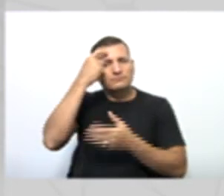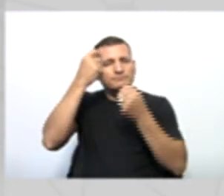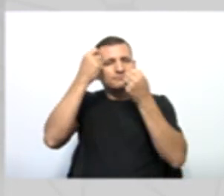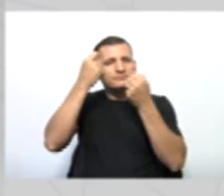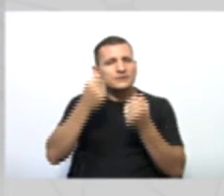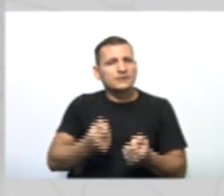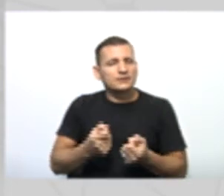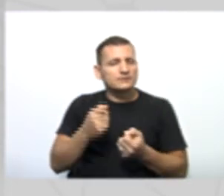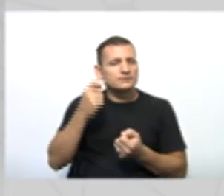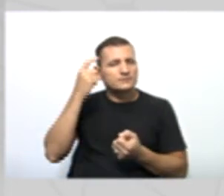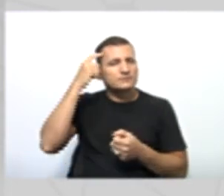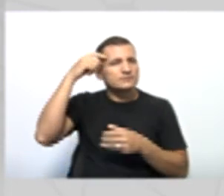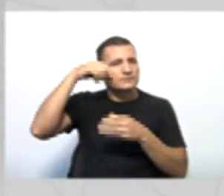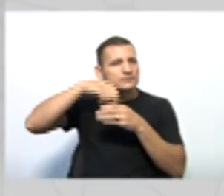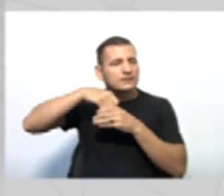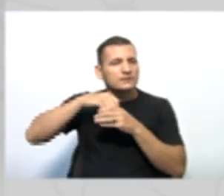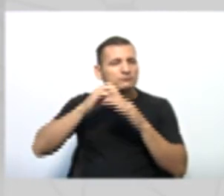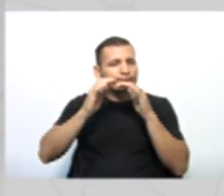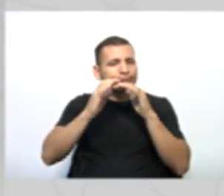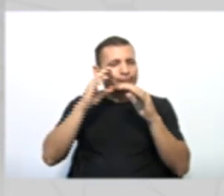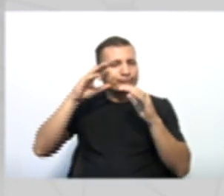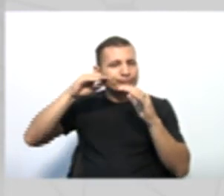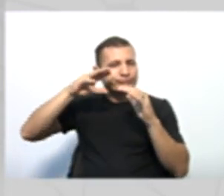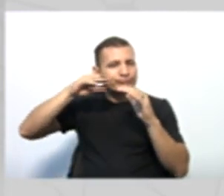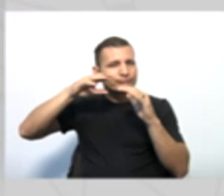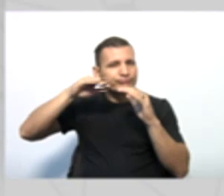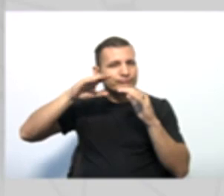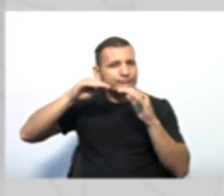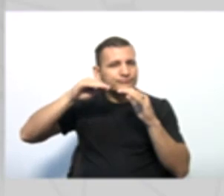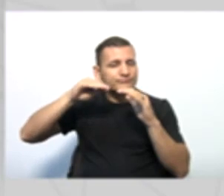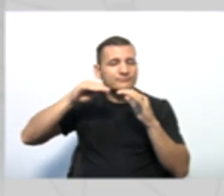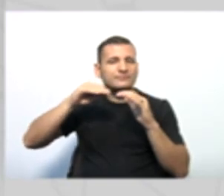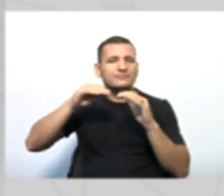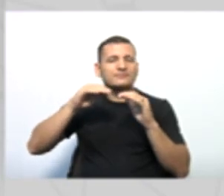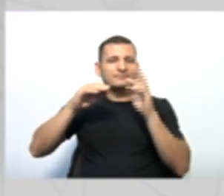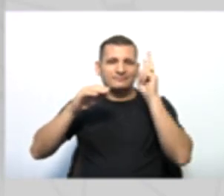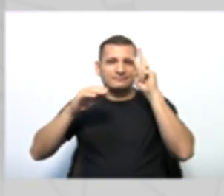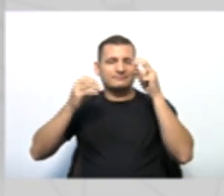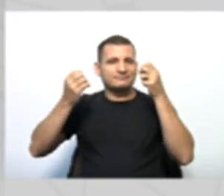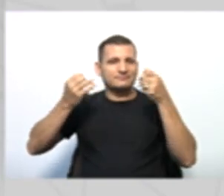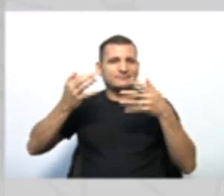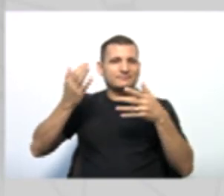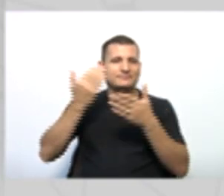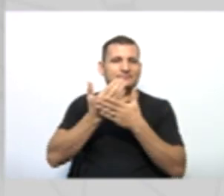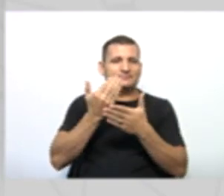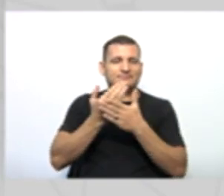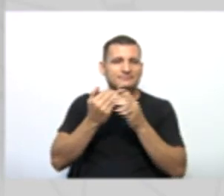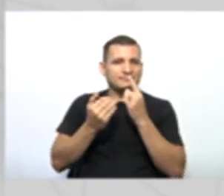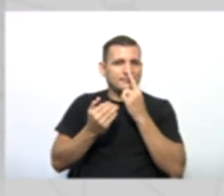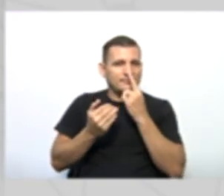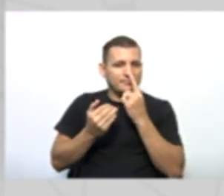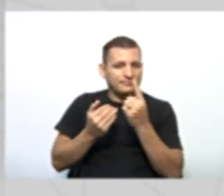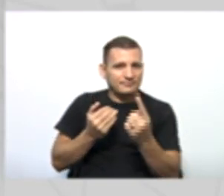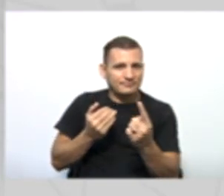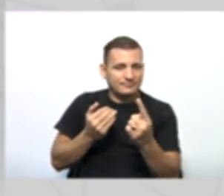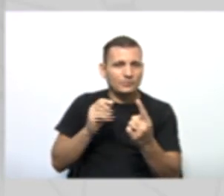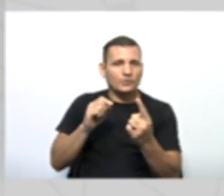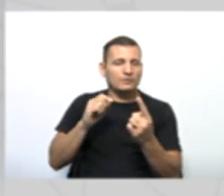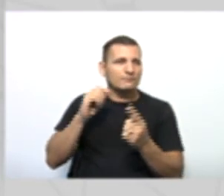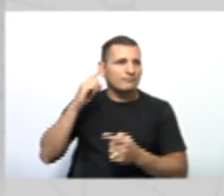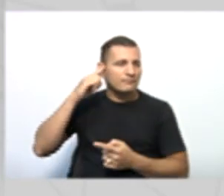aquela vozinha na nossa cabeça. A gente brincou com a ideia do Pinóquio na aula passada, né, que era o grilo falante que falava na cabeça